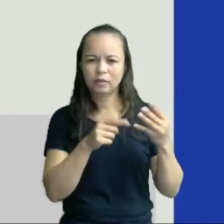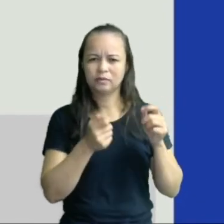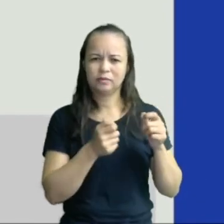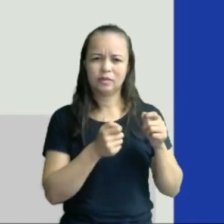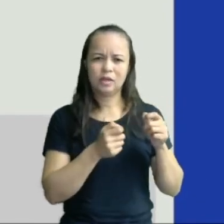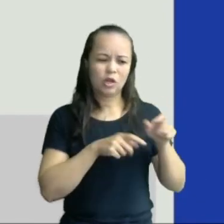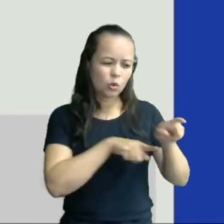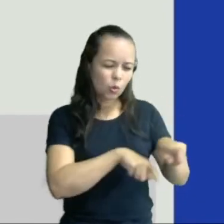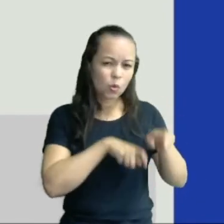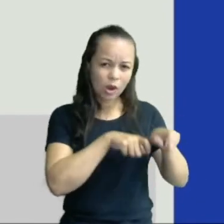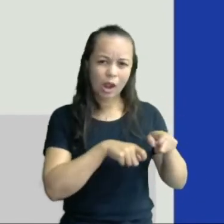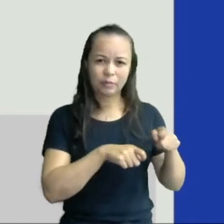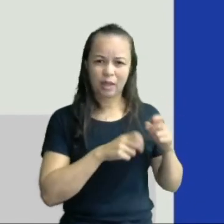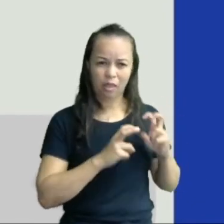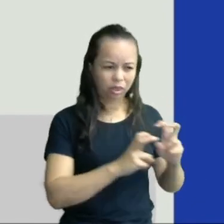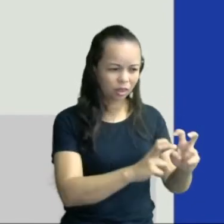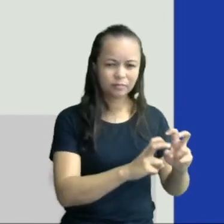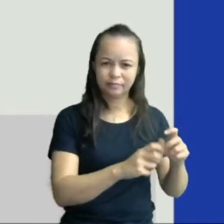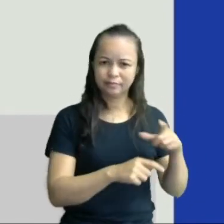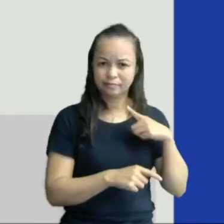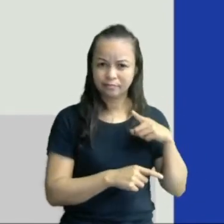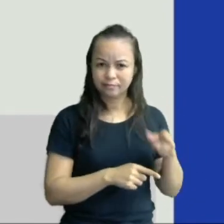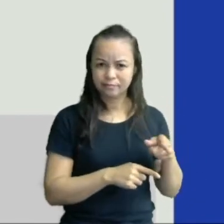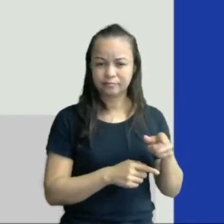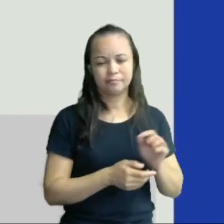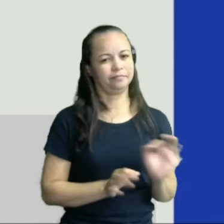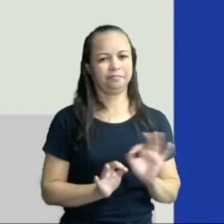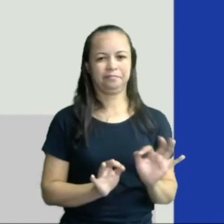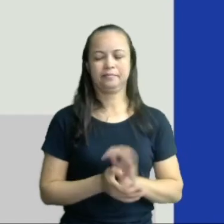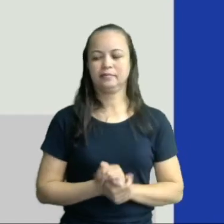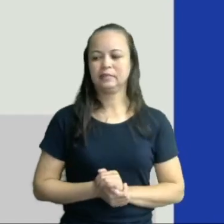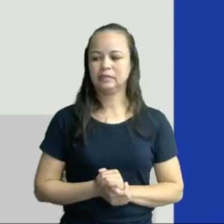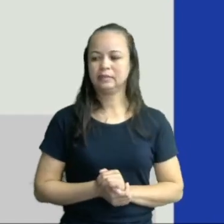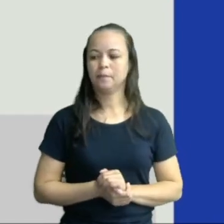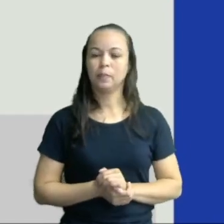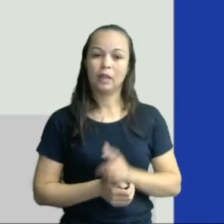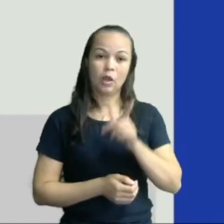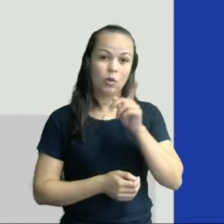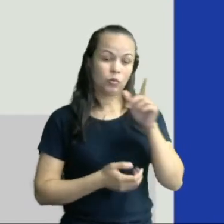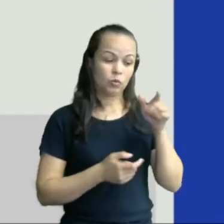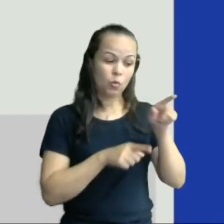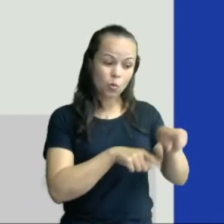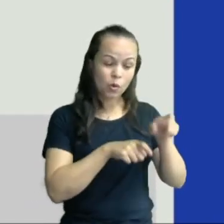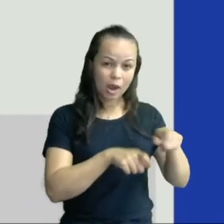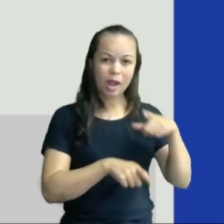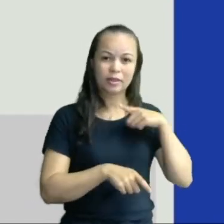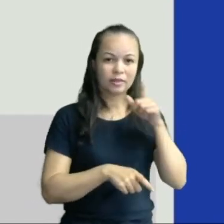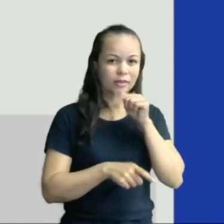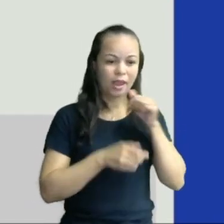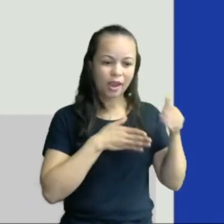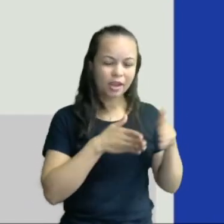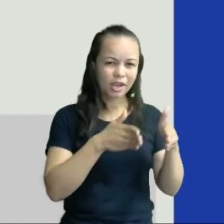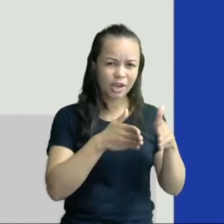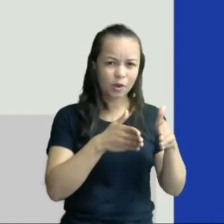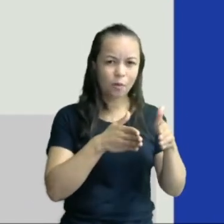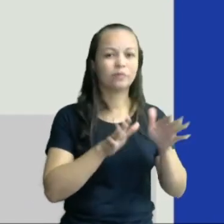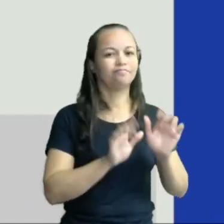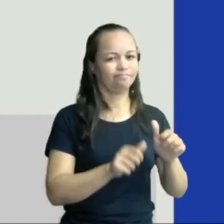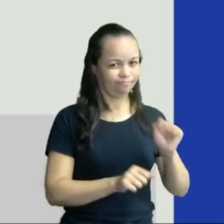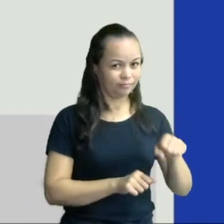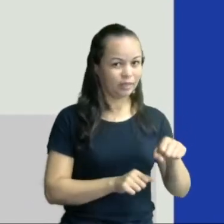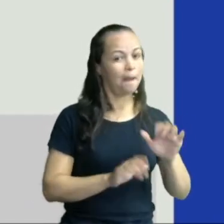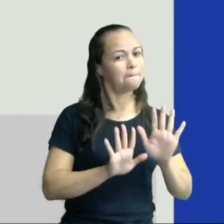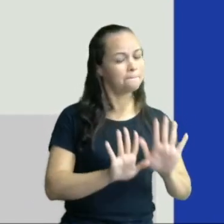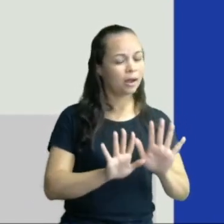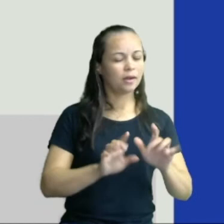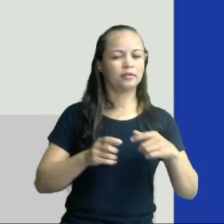metrô? Não, a gente sabe que no campo não tem metrô. No campo tem rio? No campo tem rio. Mas tem prédio? Não.